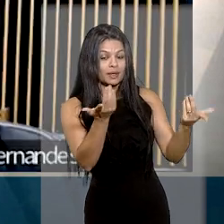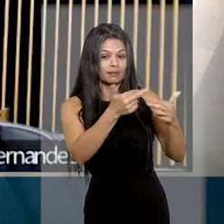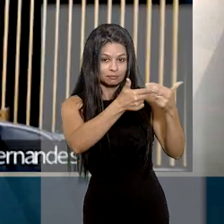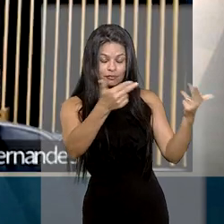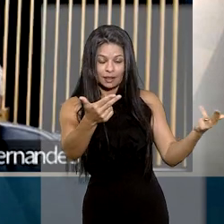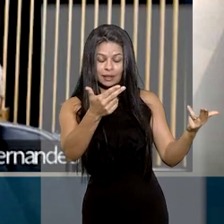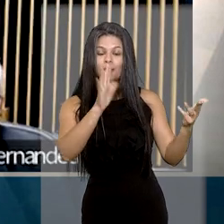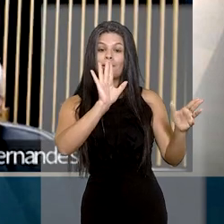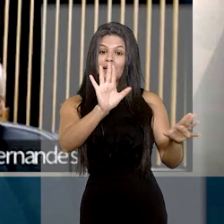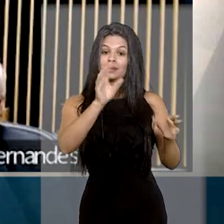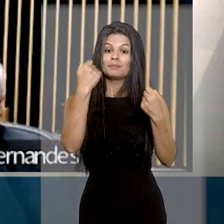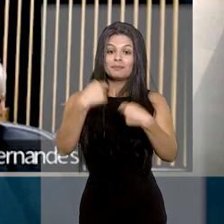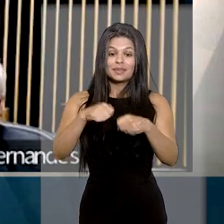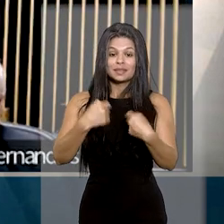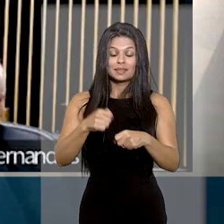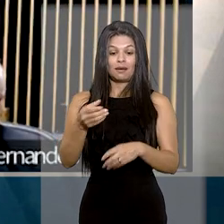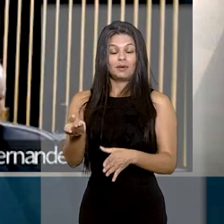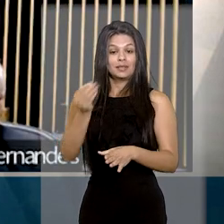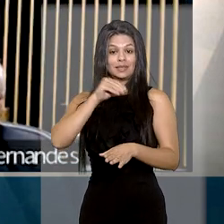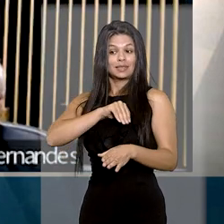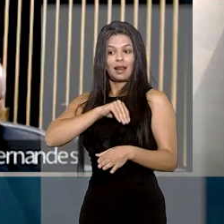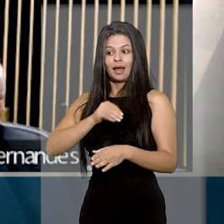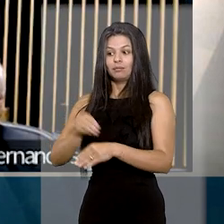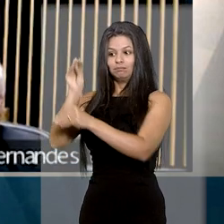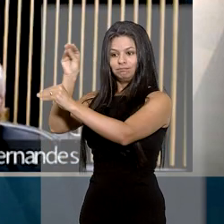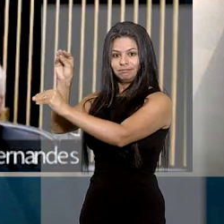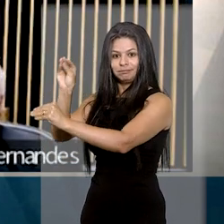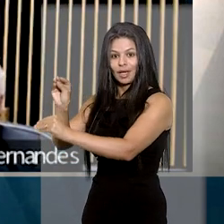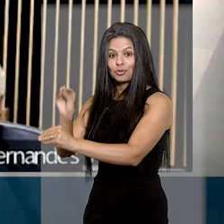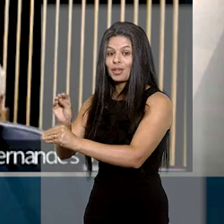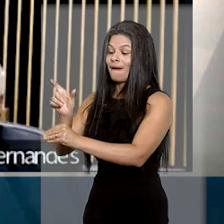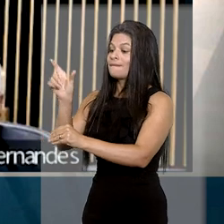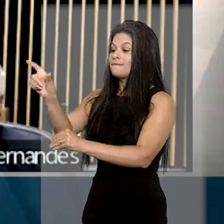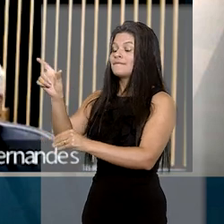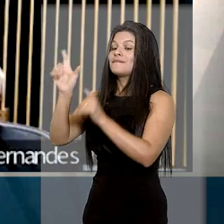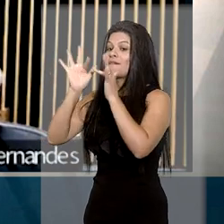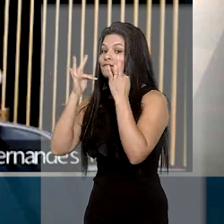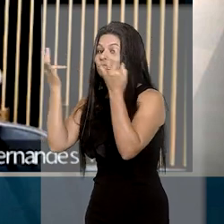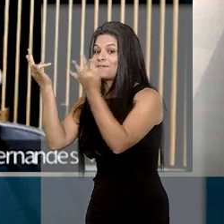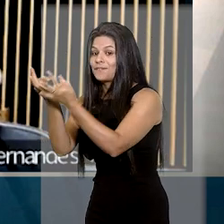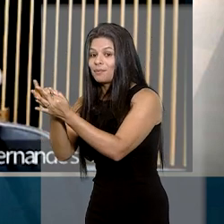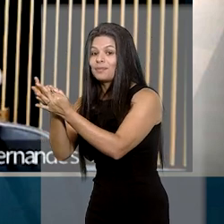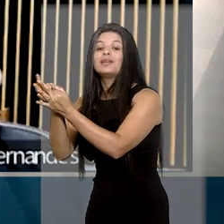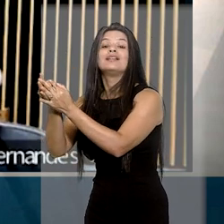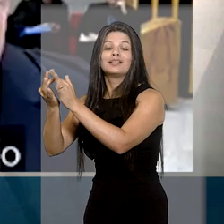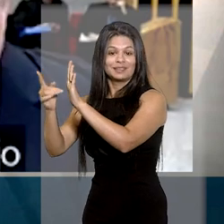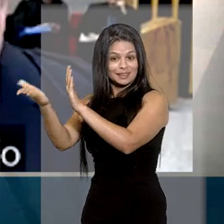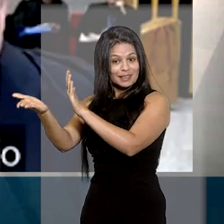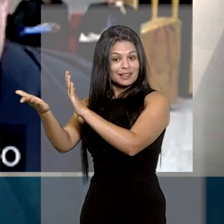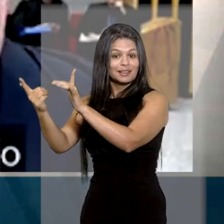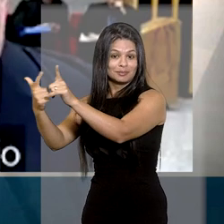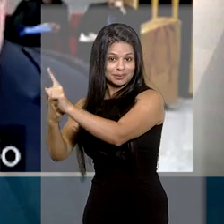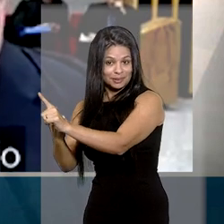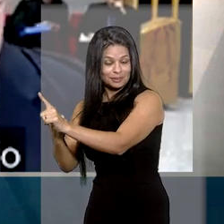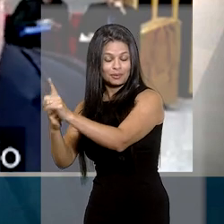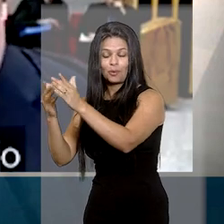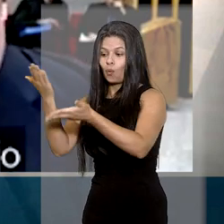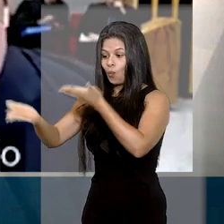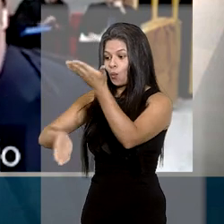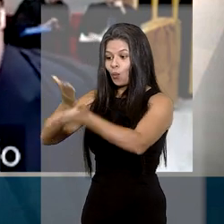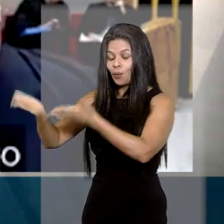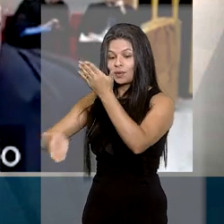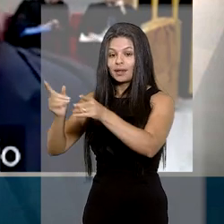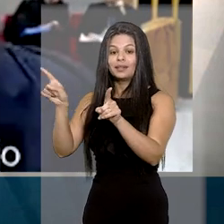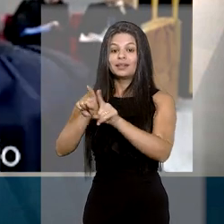condicionada apenas a garantia do mínimo necessário para subsistência digna do devedor e de sua família ou se Além disso também